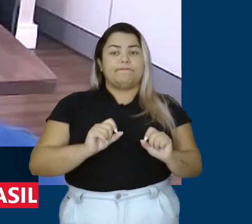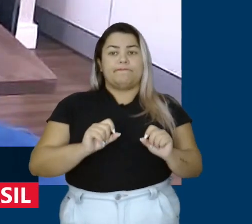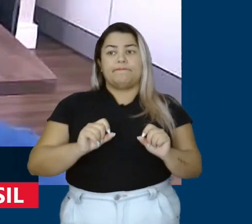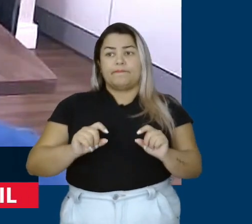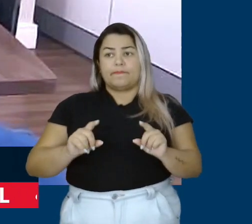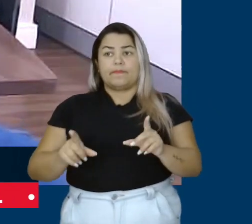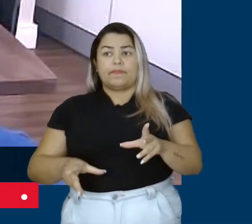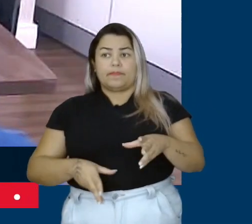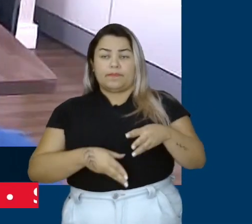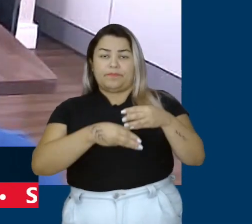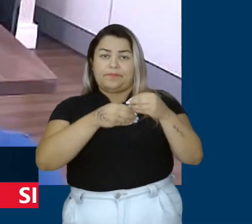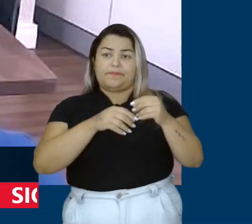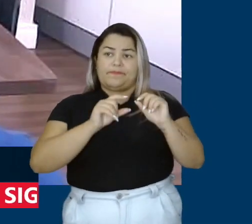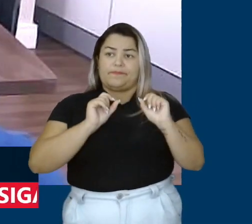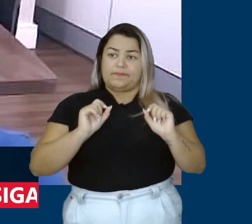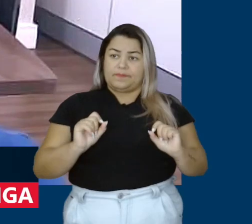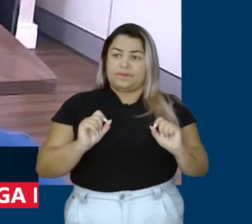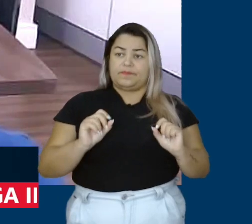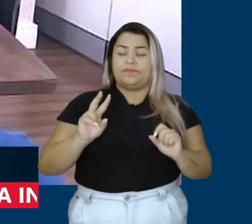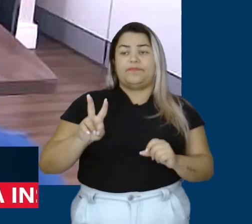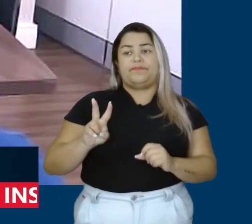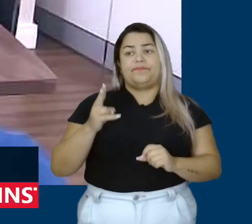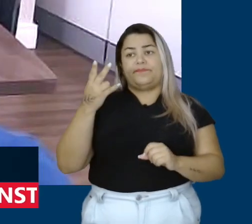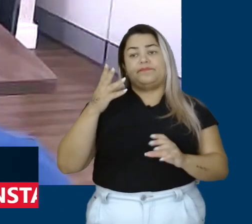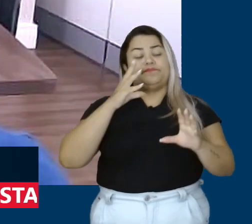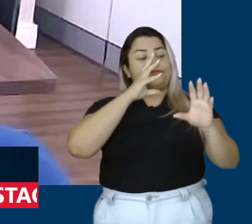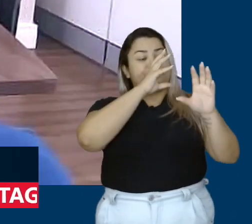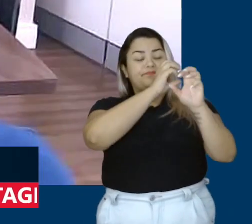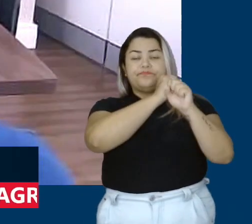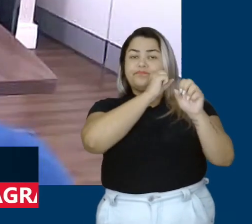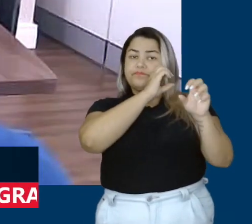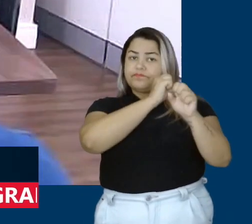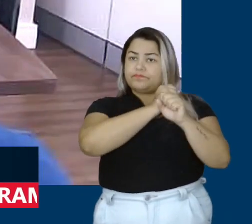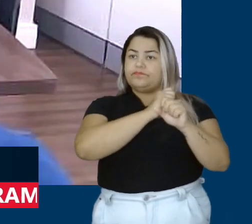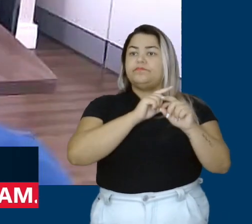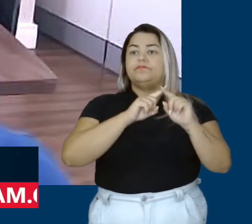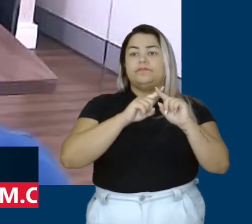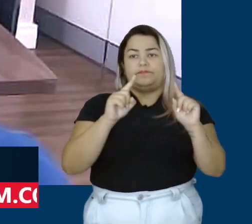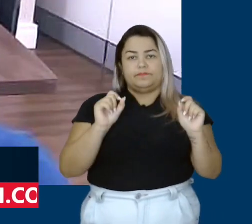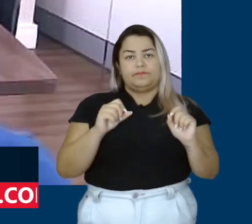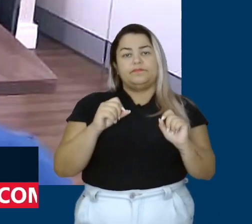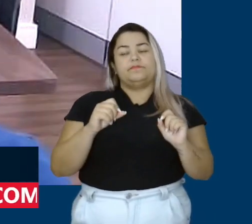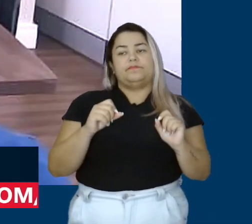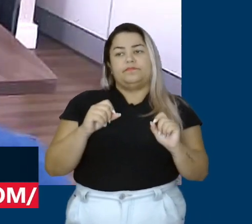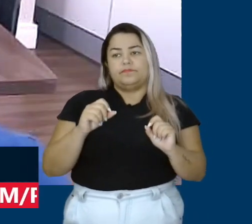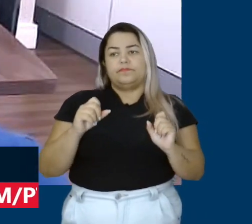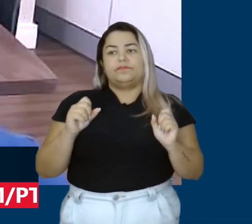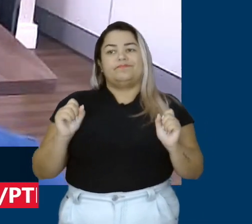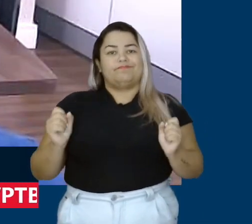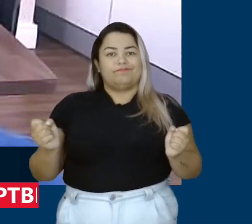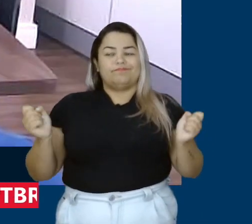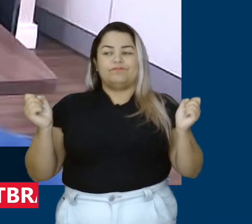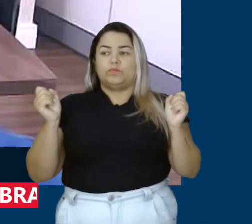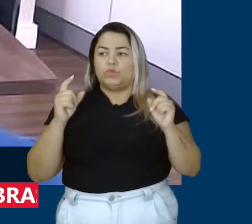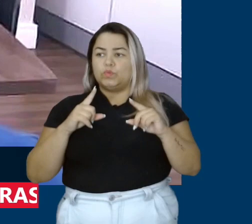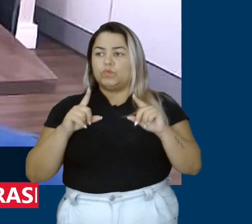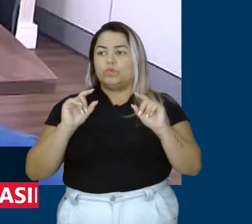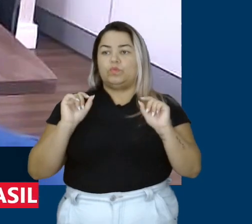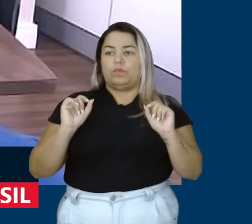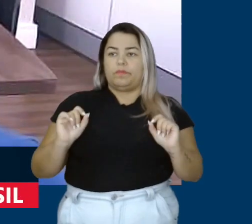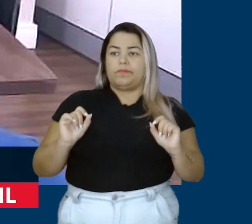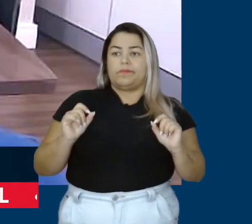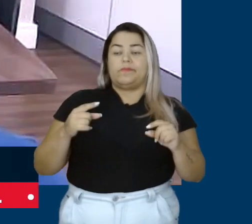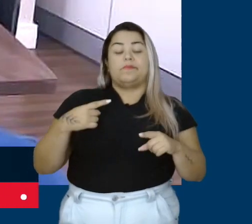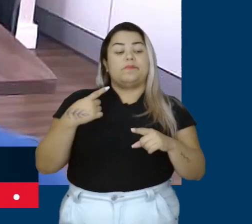recomposição dos valores do orçamento. Mas era um quadro bastante desolador